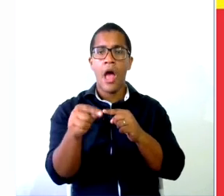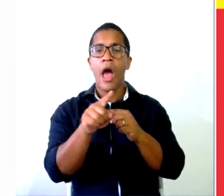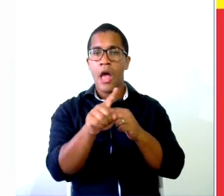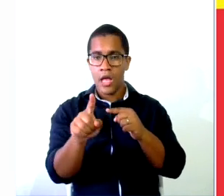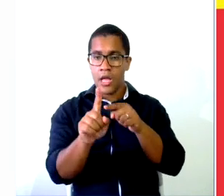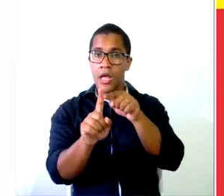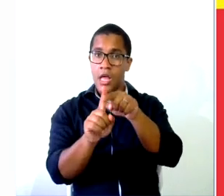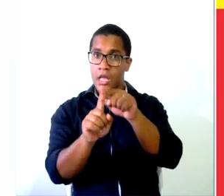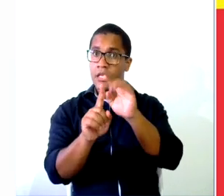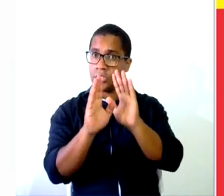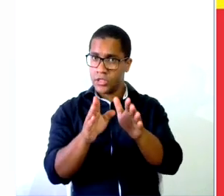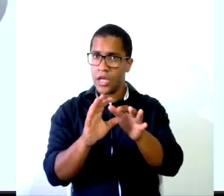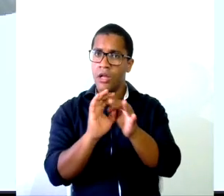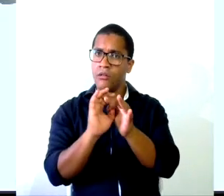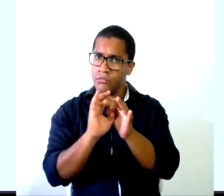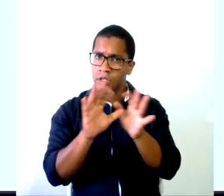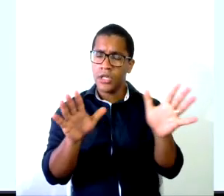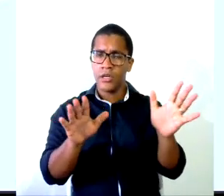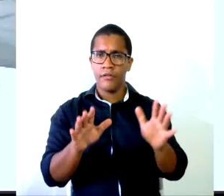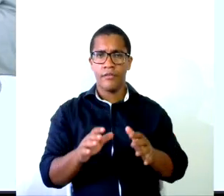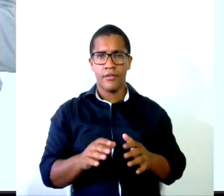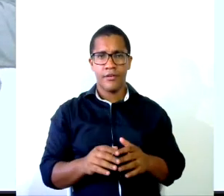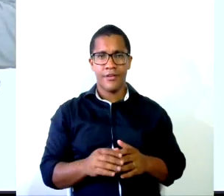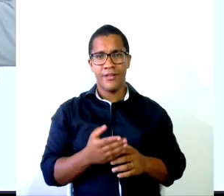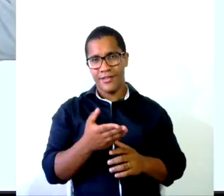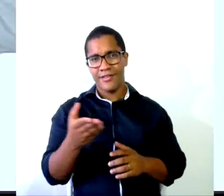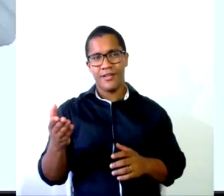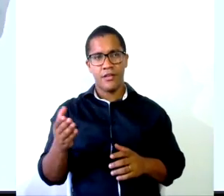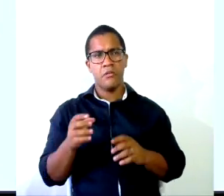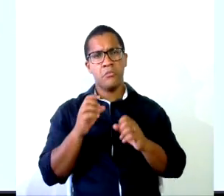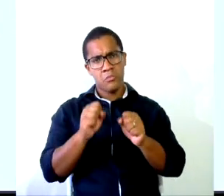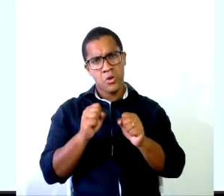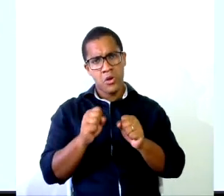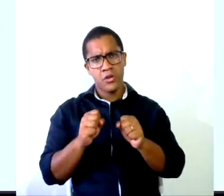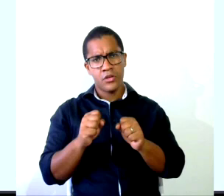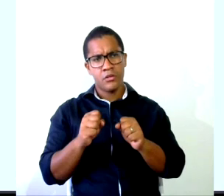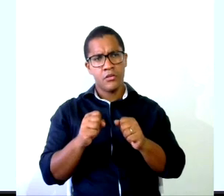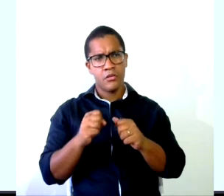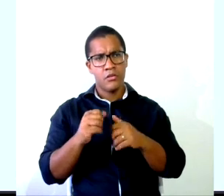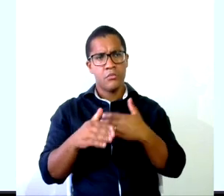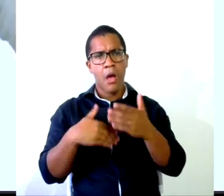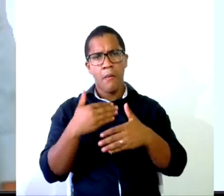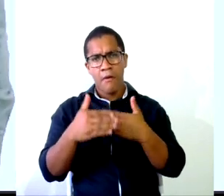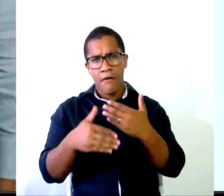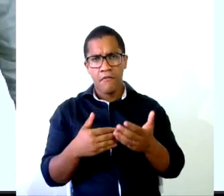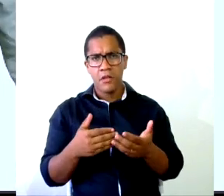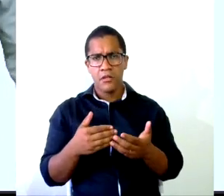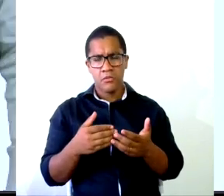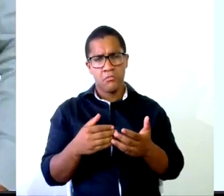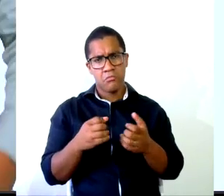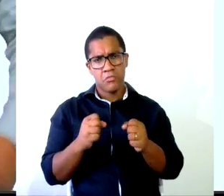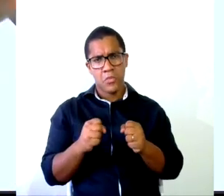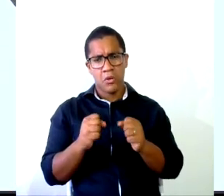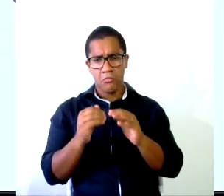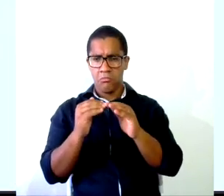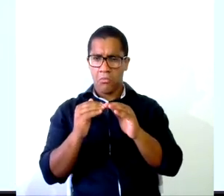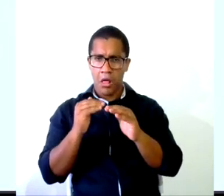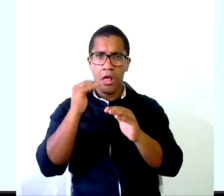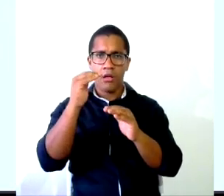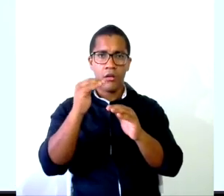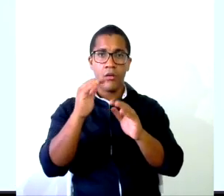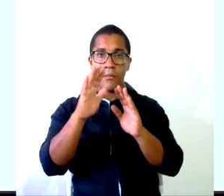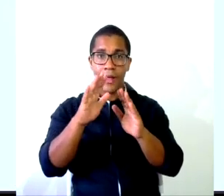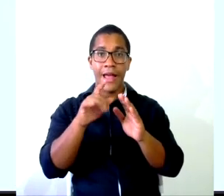nasciam livres, podia até alcançar alguns direitos políticos, mas